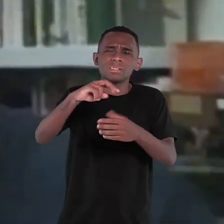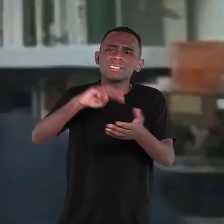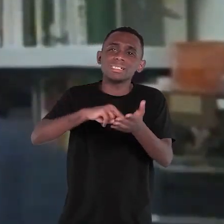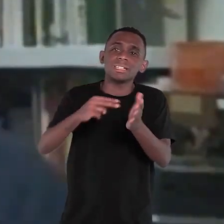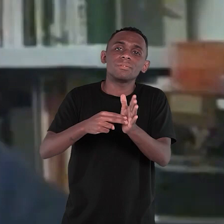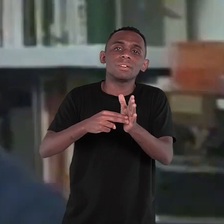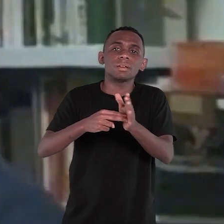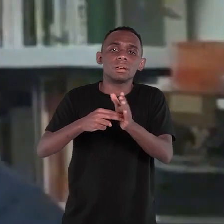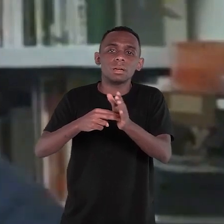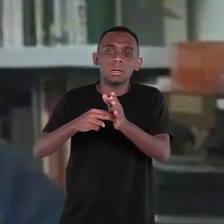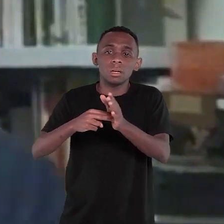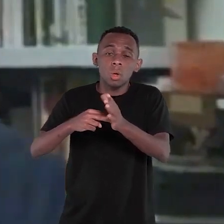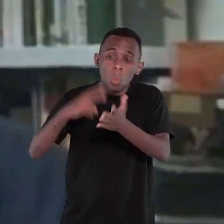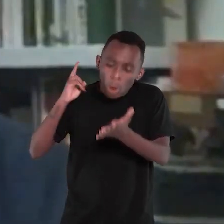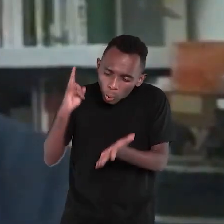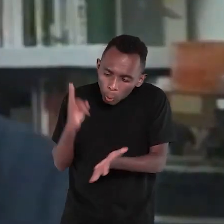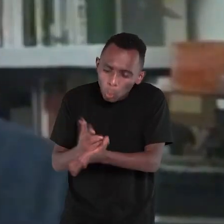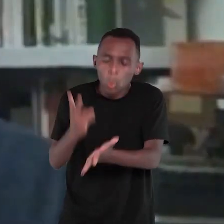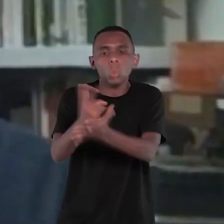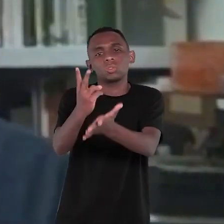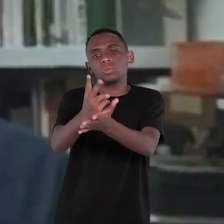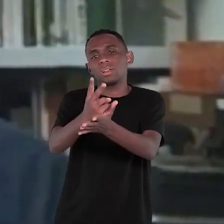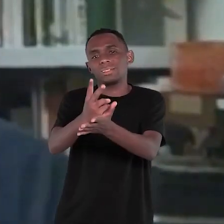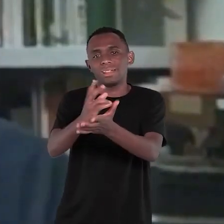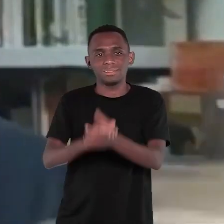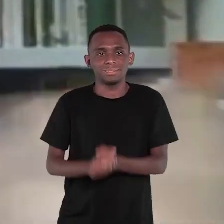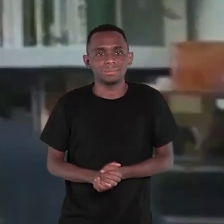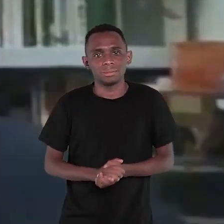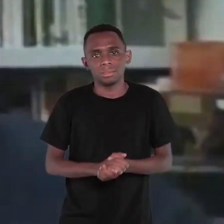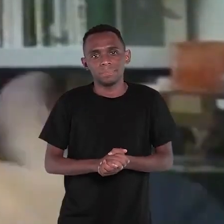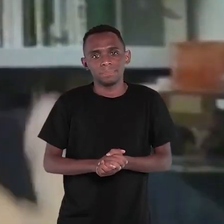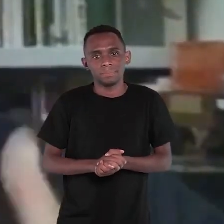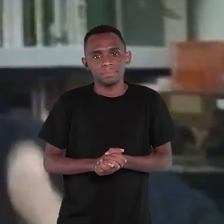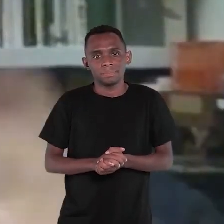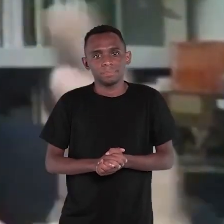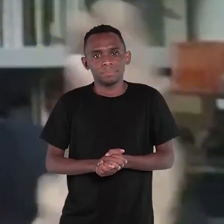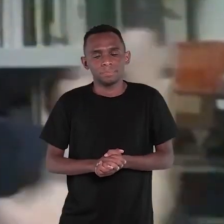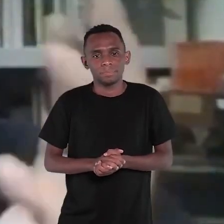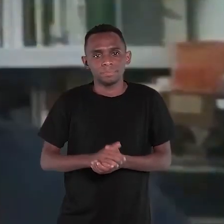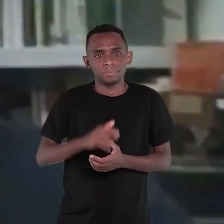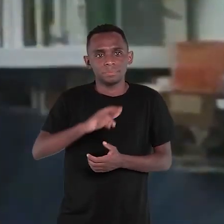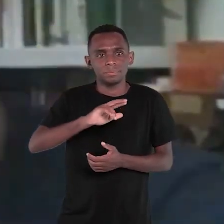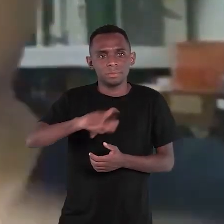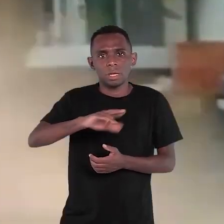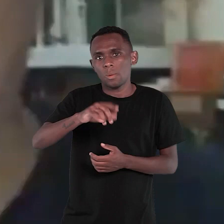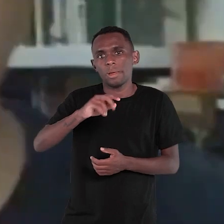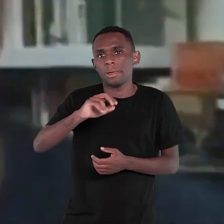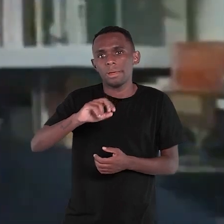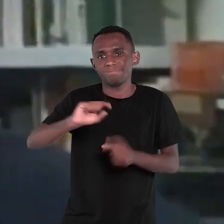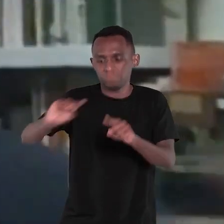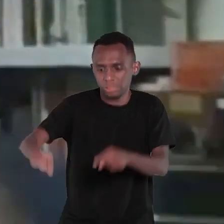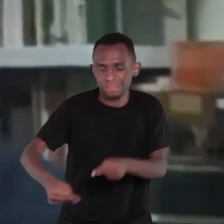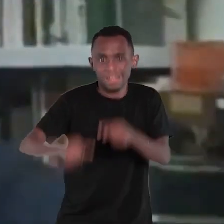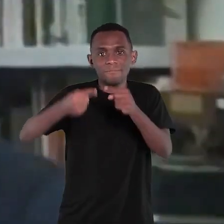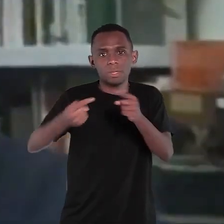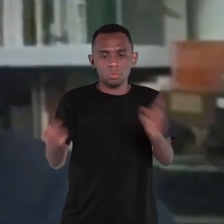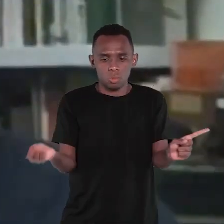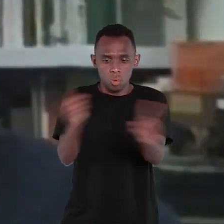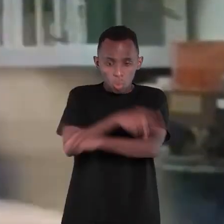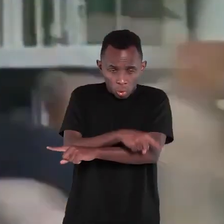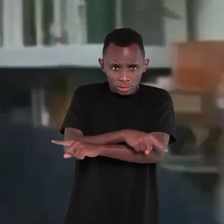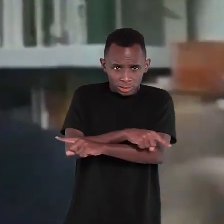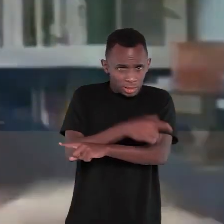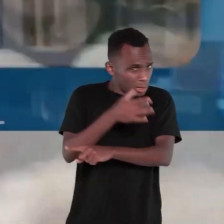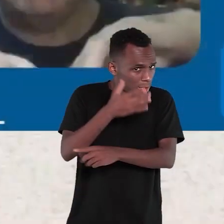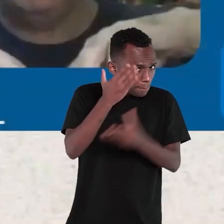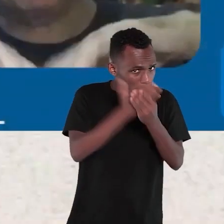que fosse uma extensão da biblioteca física, né? Que a pessoa, não algo que se contrapõe à biblioteca física,